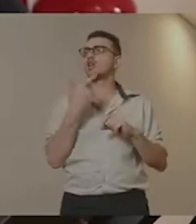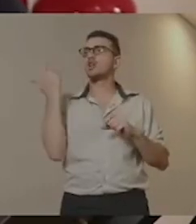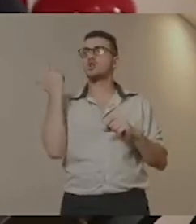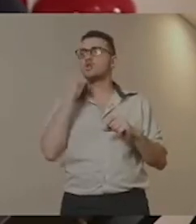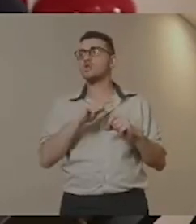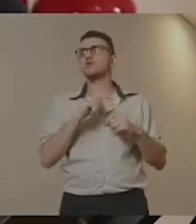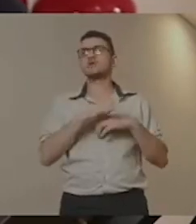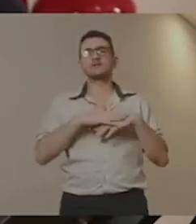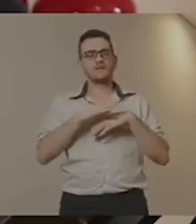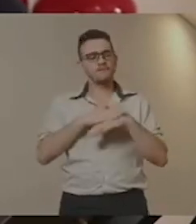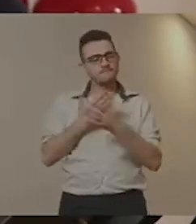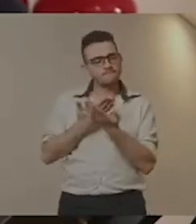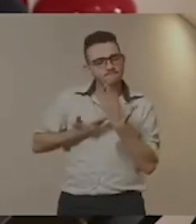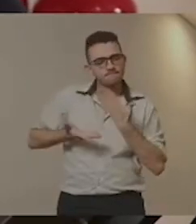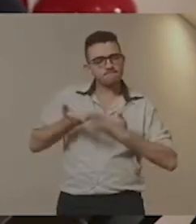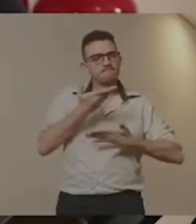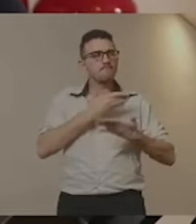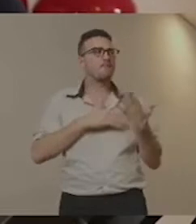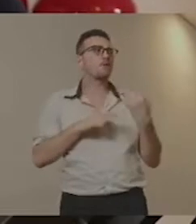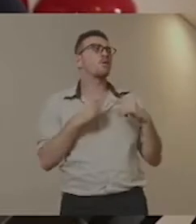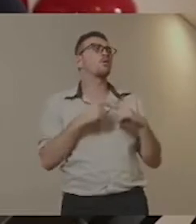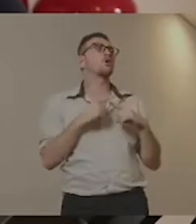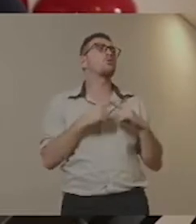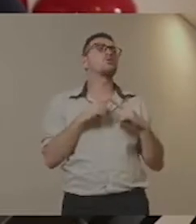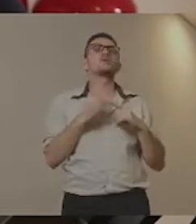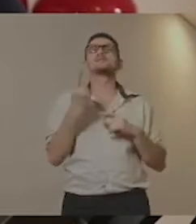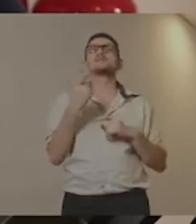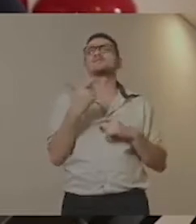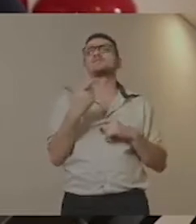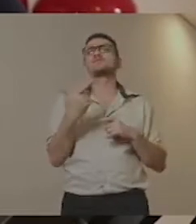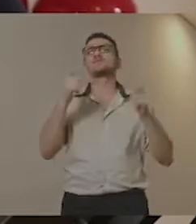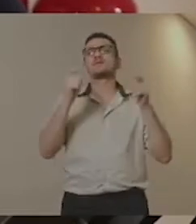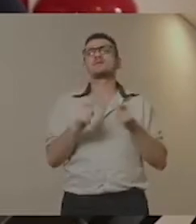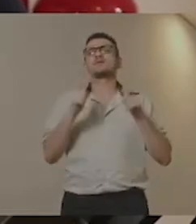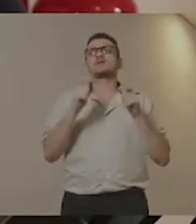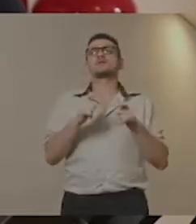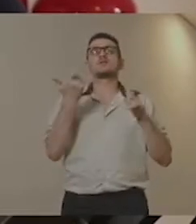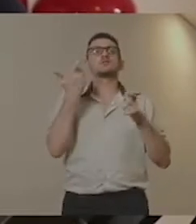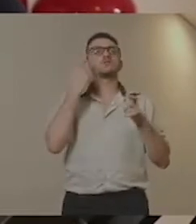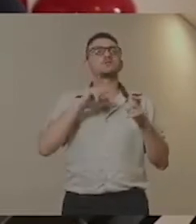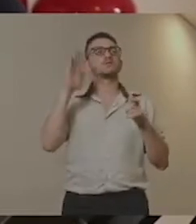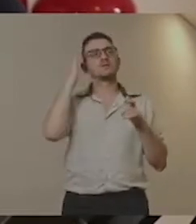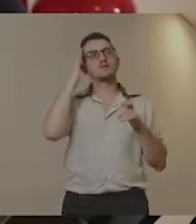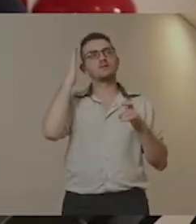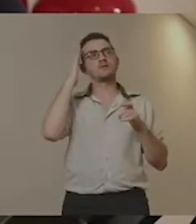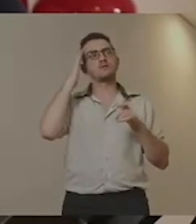de entendimento mesmo, de eu ser criança, de eu olhar para uma criança a partir deste